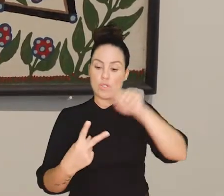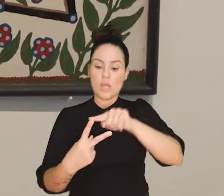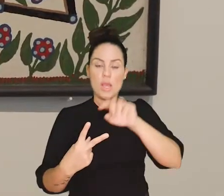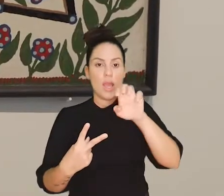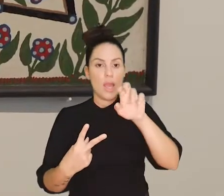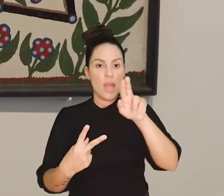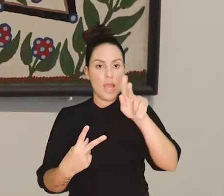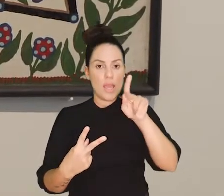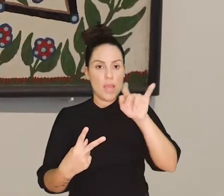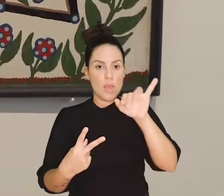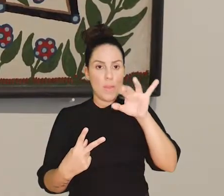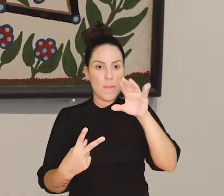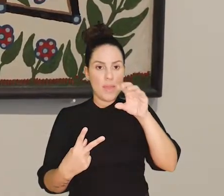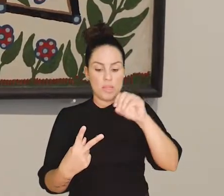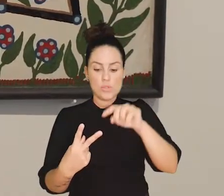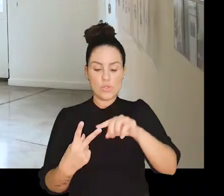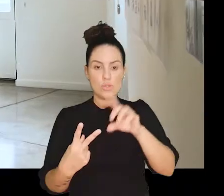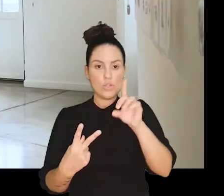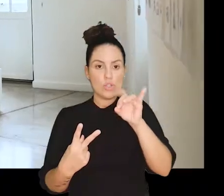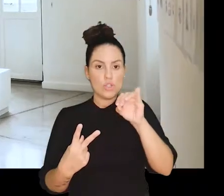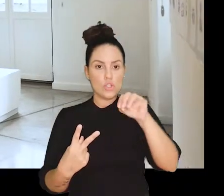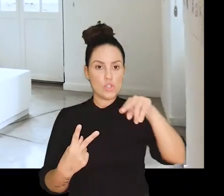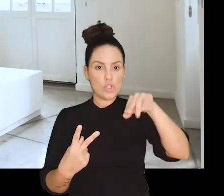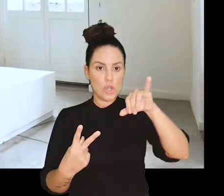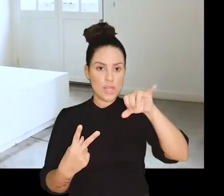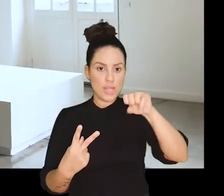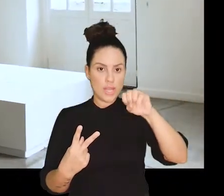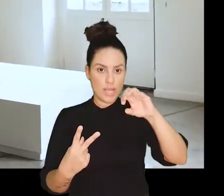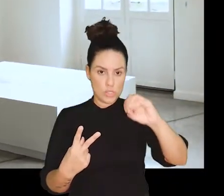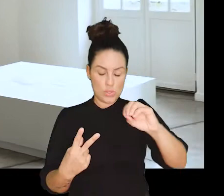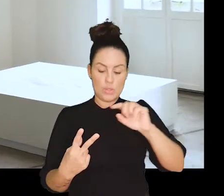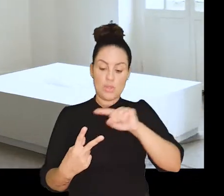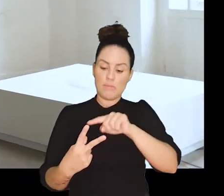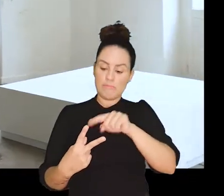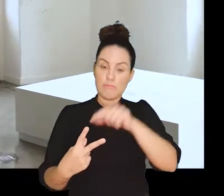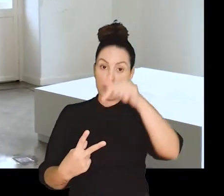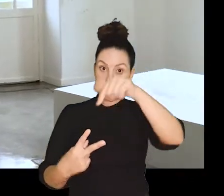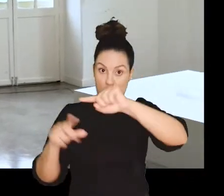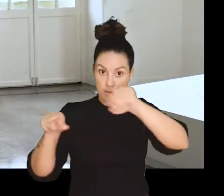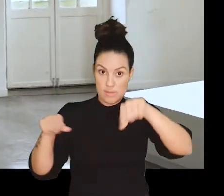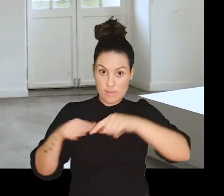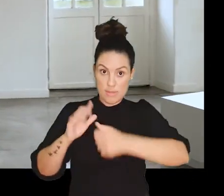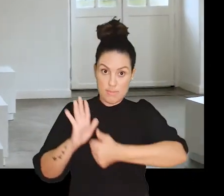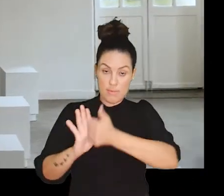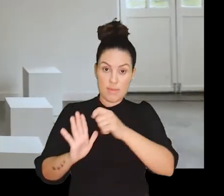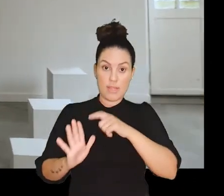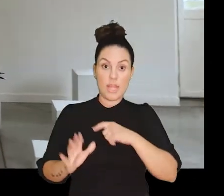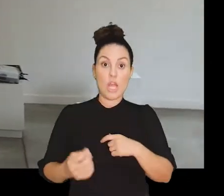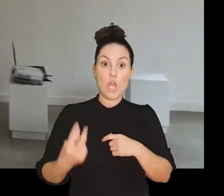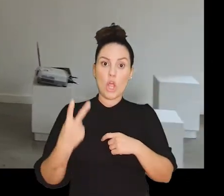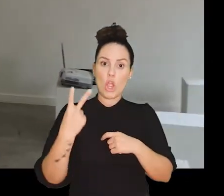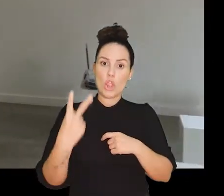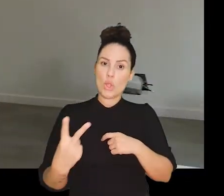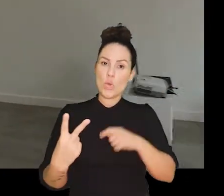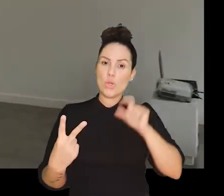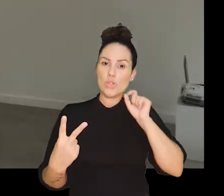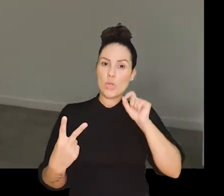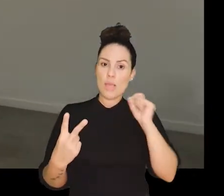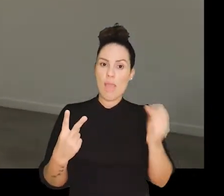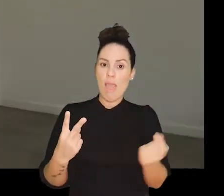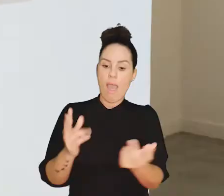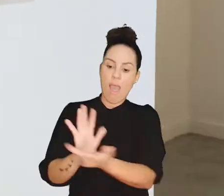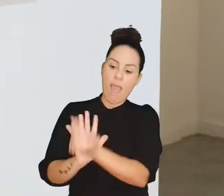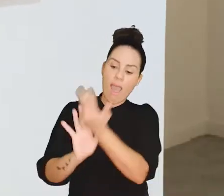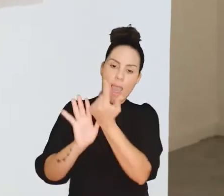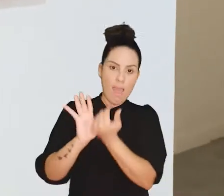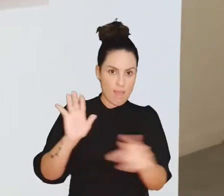e Dionísio Del Santo. Nessa sala, há 2 obras de Eupídio Malaquias que motivam a reunião de todas as